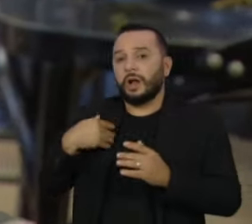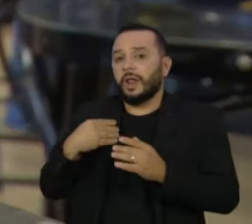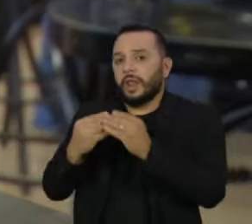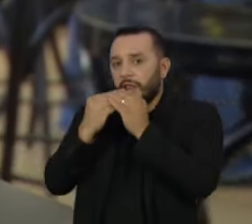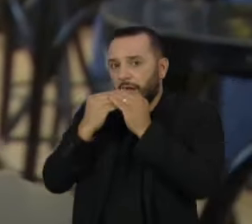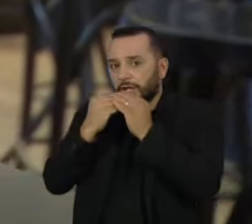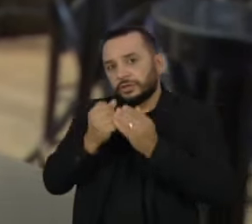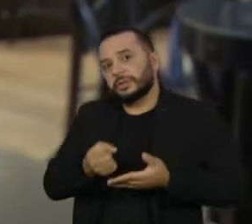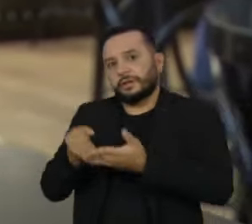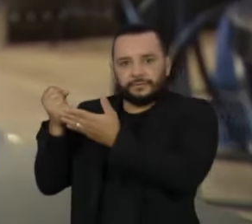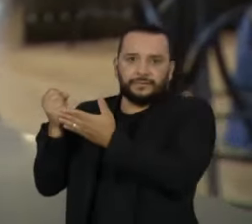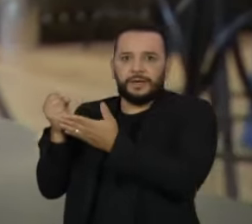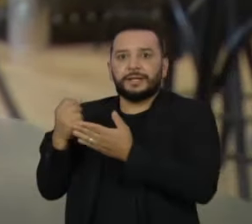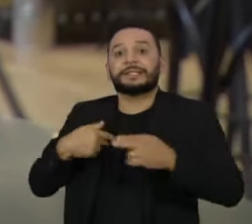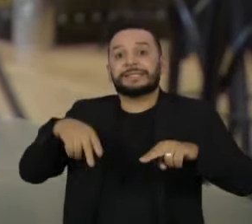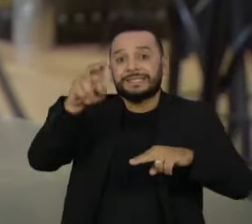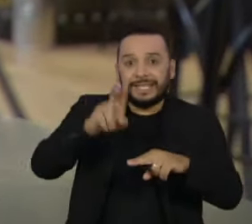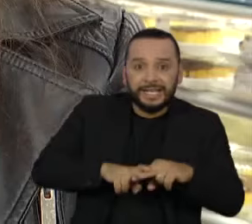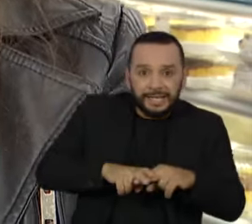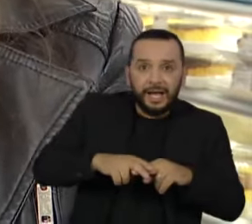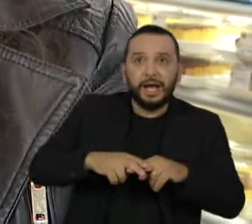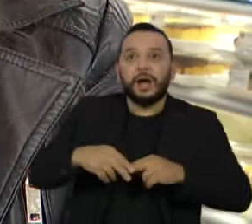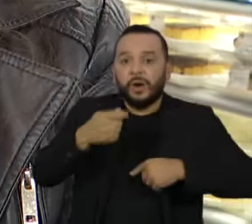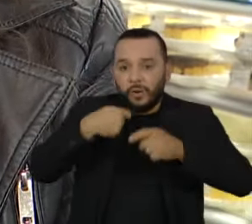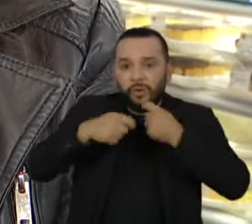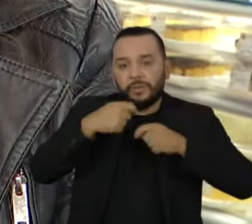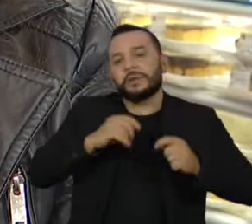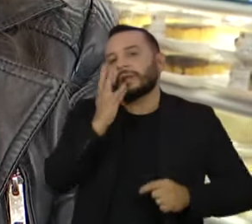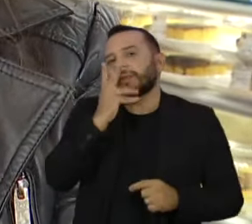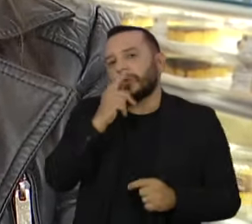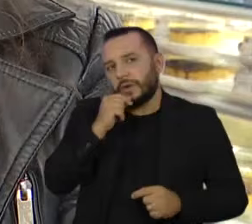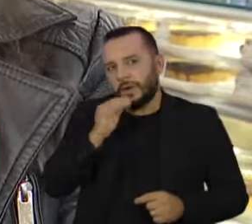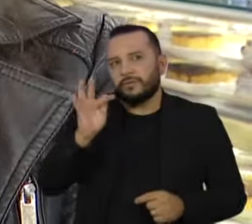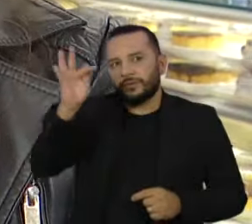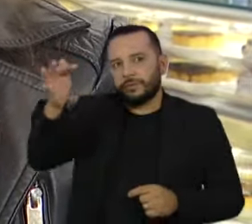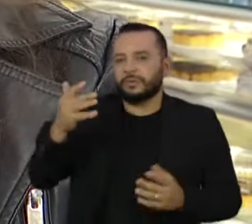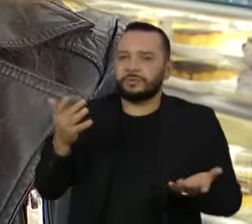para um almoço ainda vai demorar. Não sei, talvez depois que eu tomar a